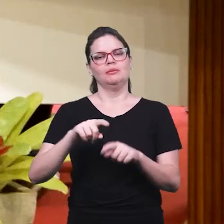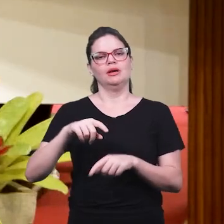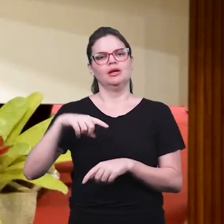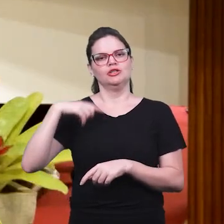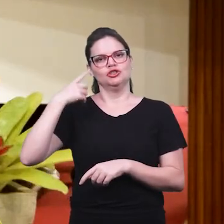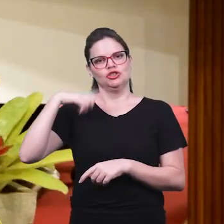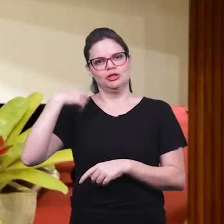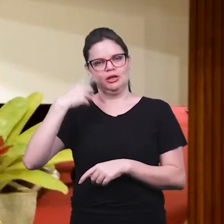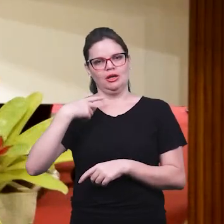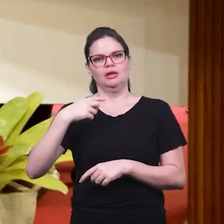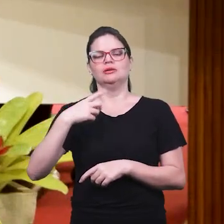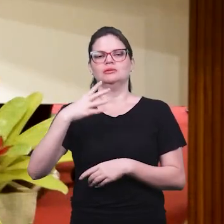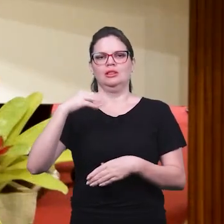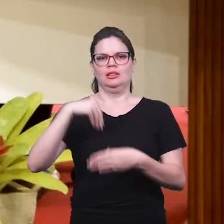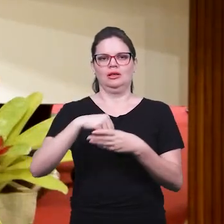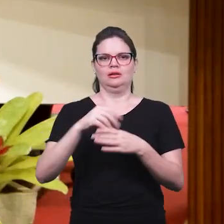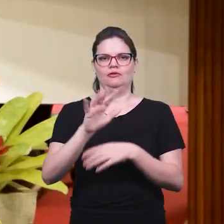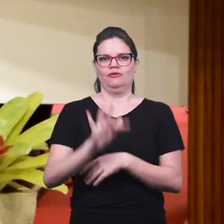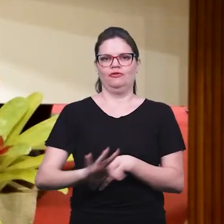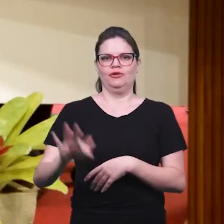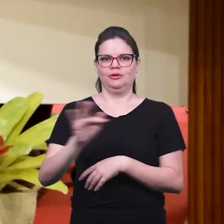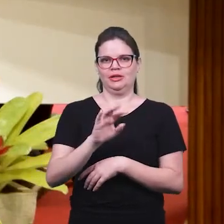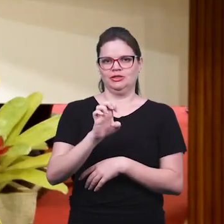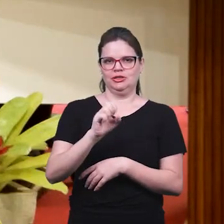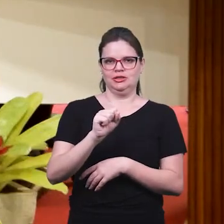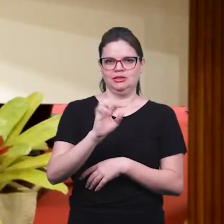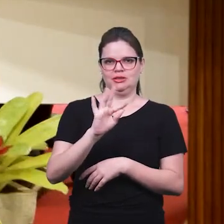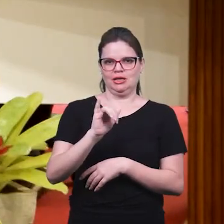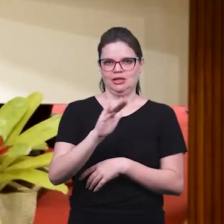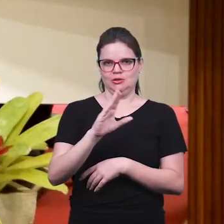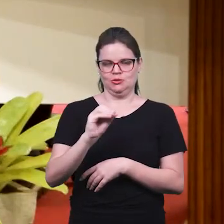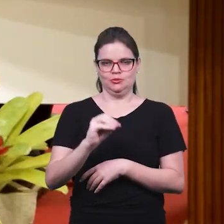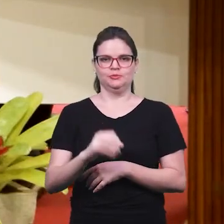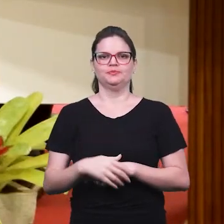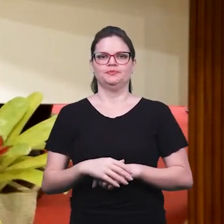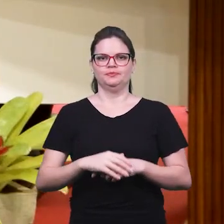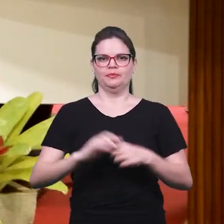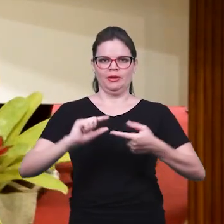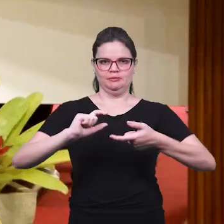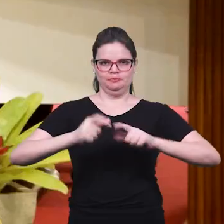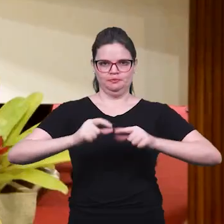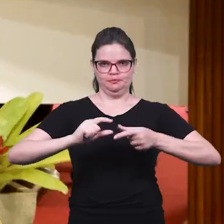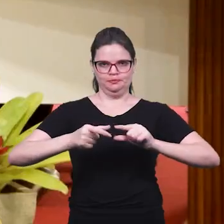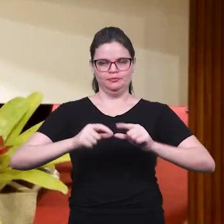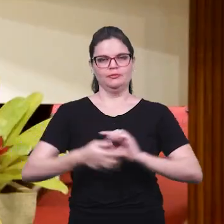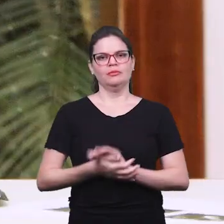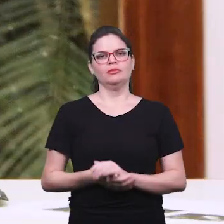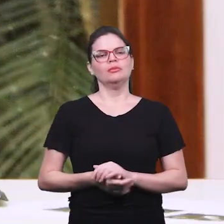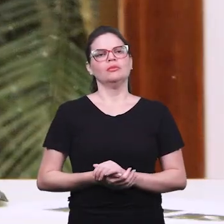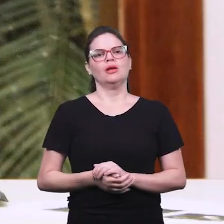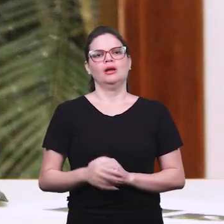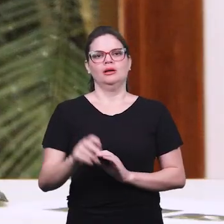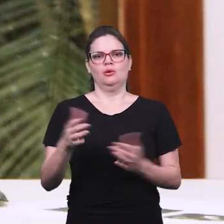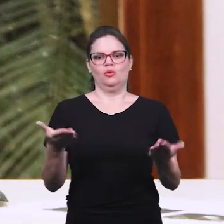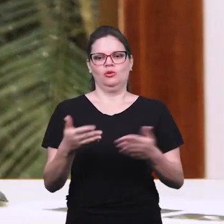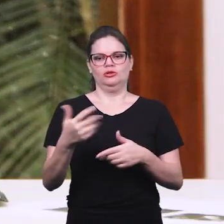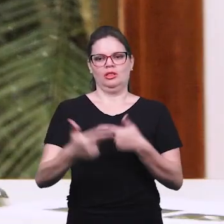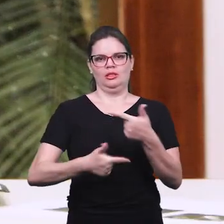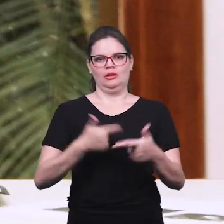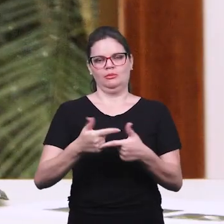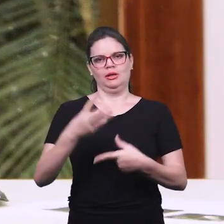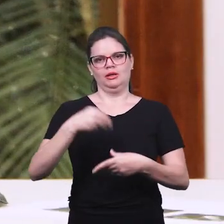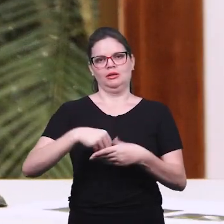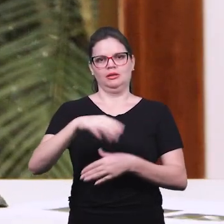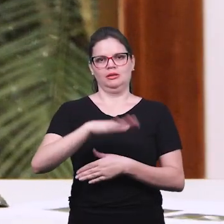Faculdade Estácio de Sá. Trabalha como professor na rede pública. Eu sou Antônio Carlos,